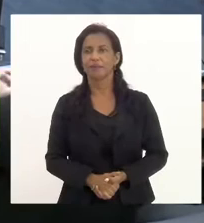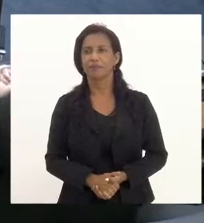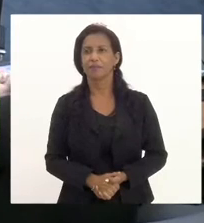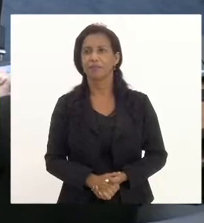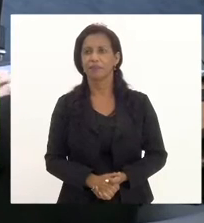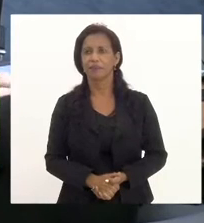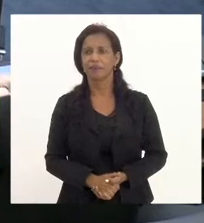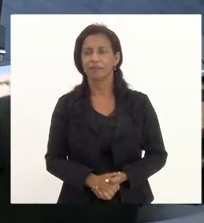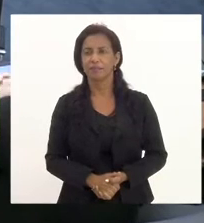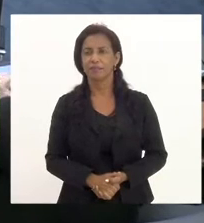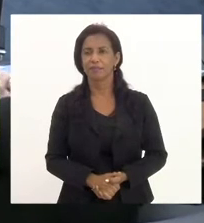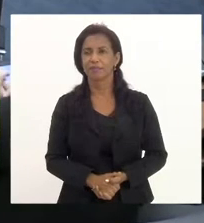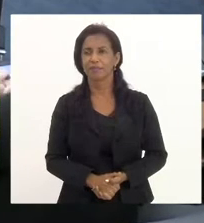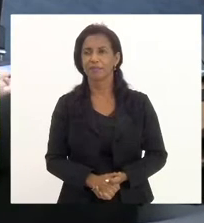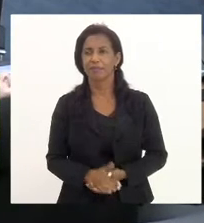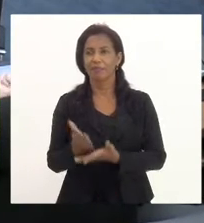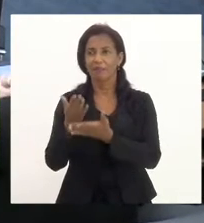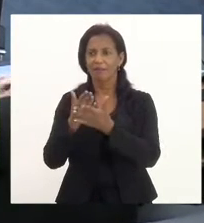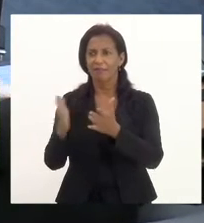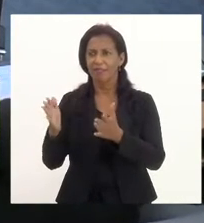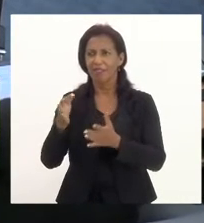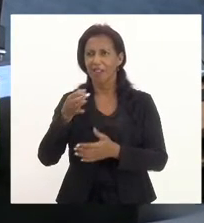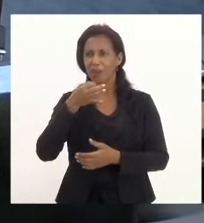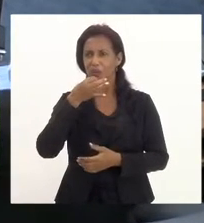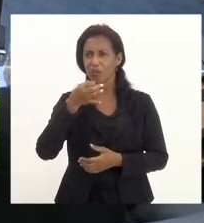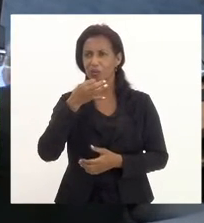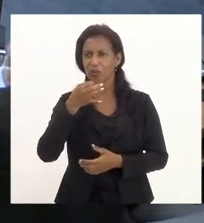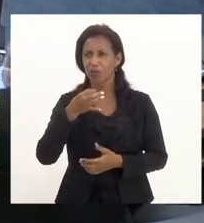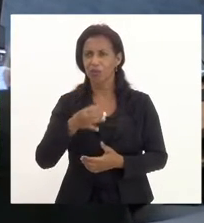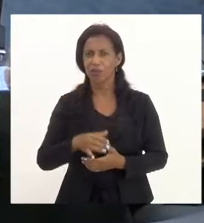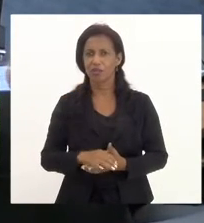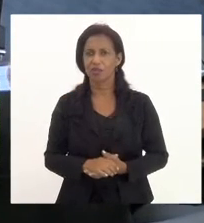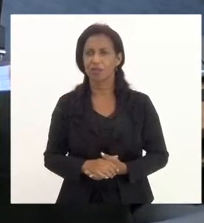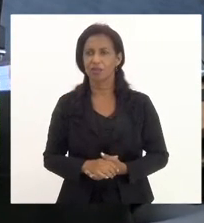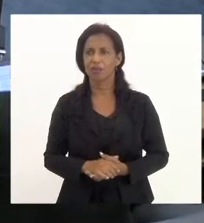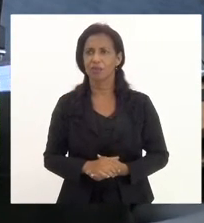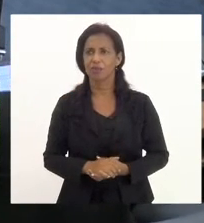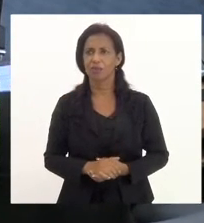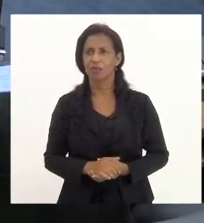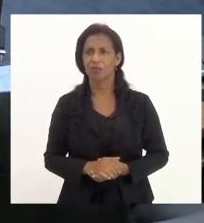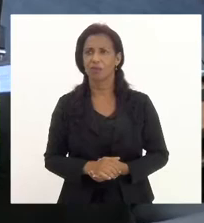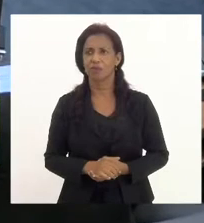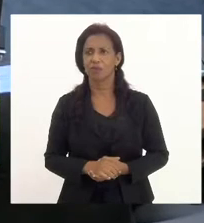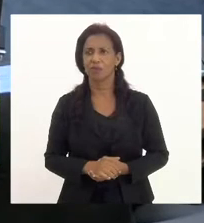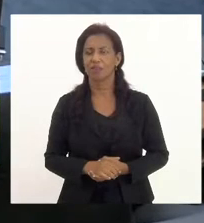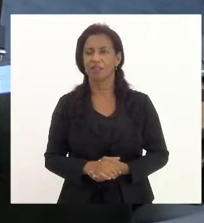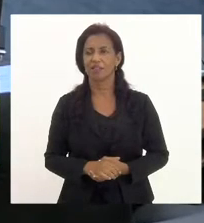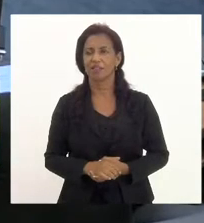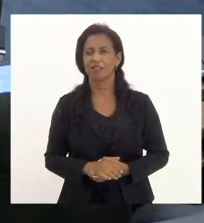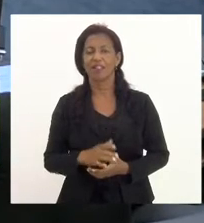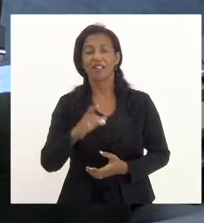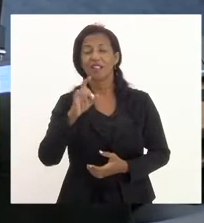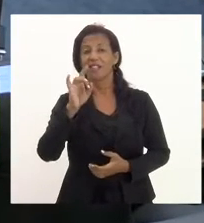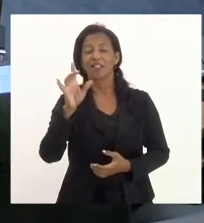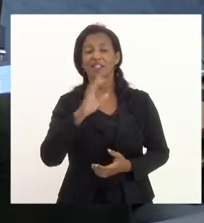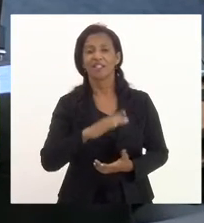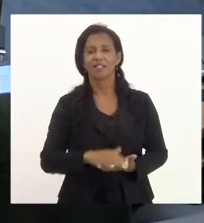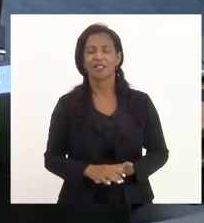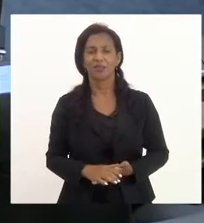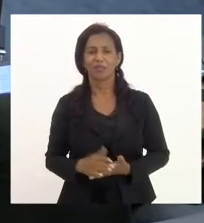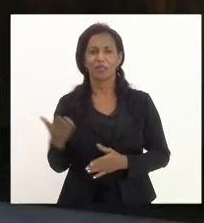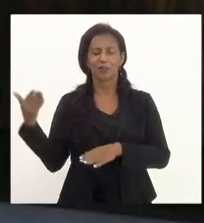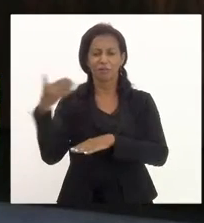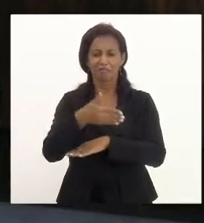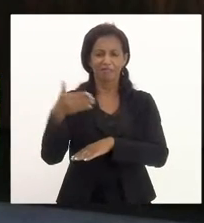é tipo eu já acabou seu som É eu sei fazer um comentário que eu tenho vindo